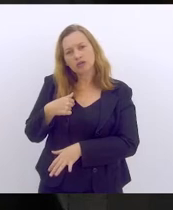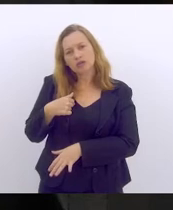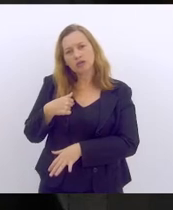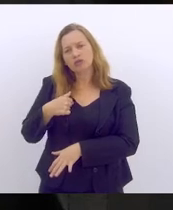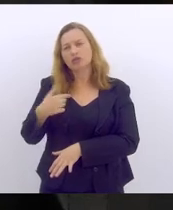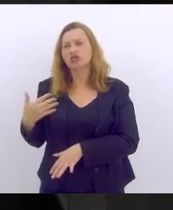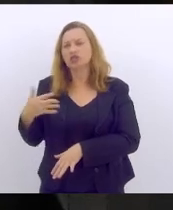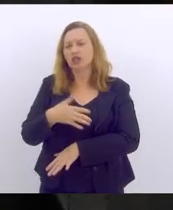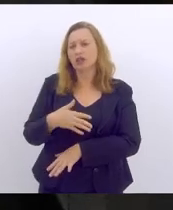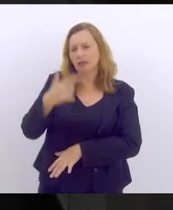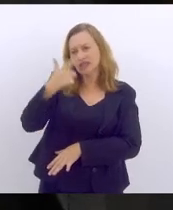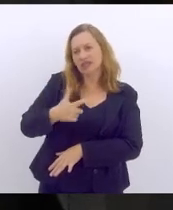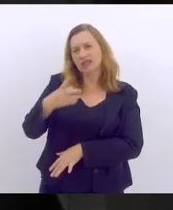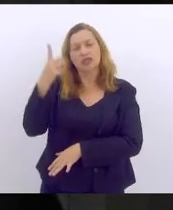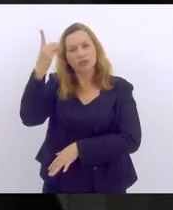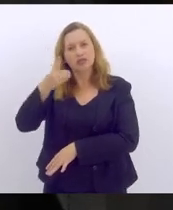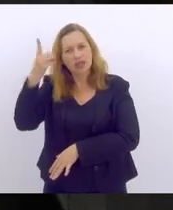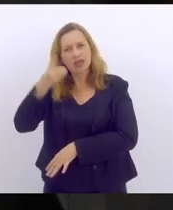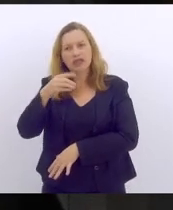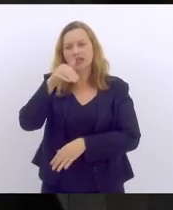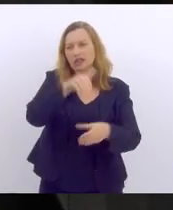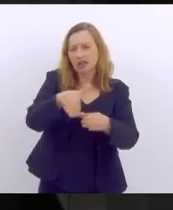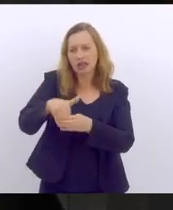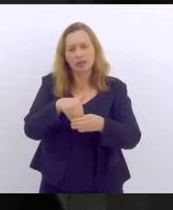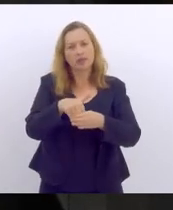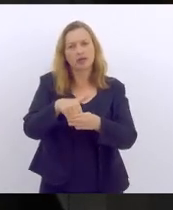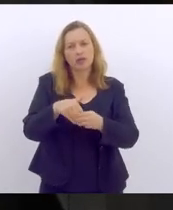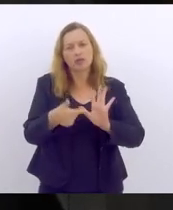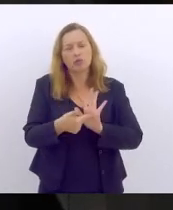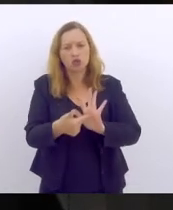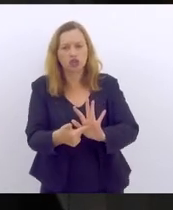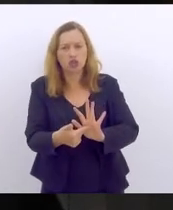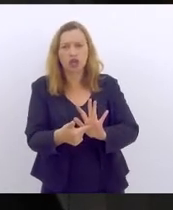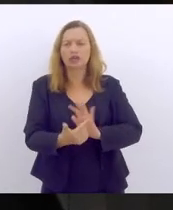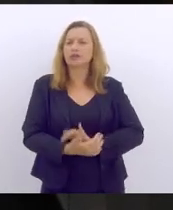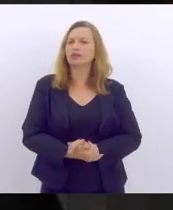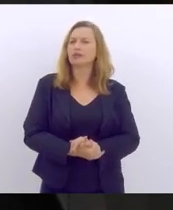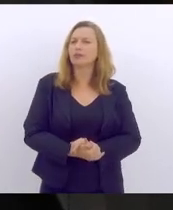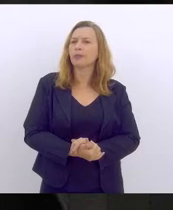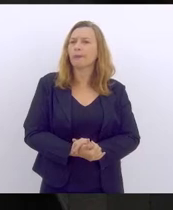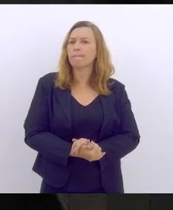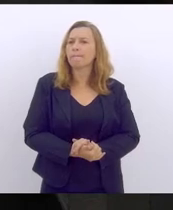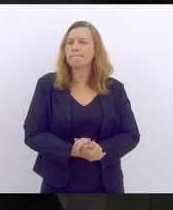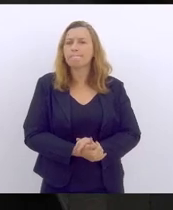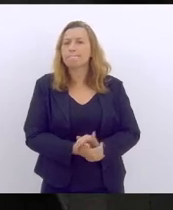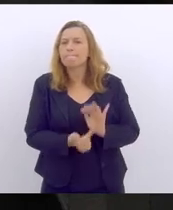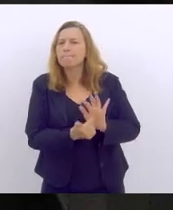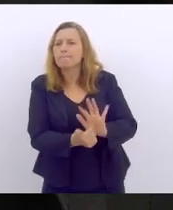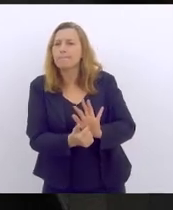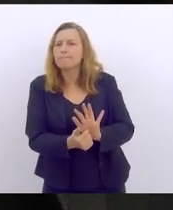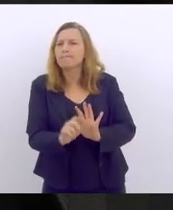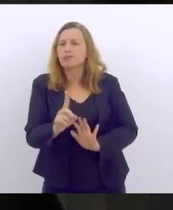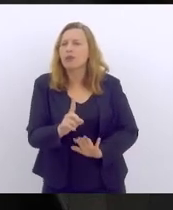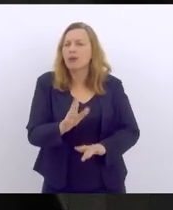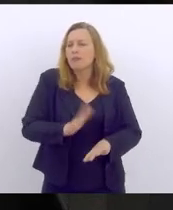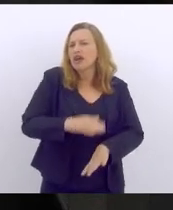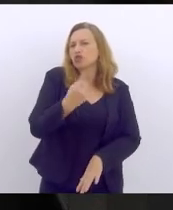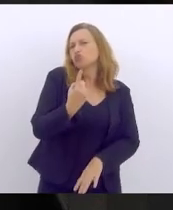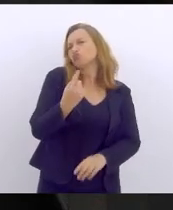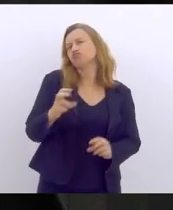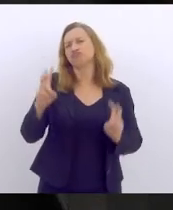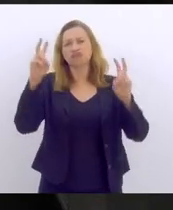campanha eleitoral tem aproveitado para colocar em evidência e colocarem evidência não apenas como mais um tema